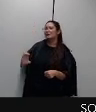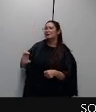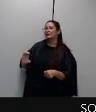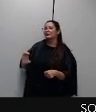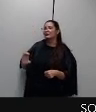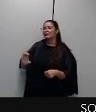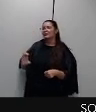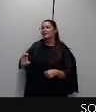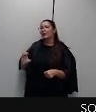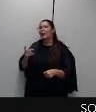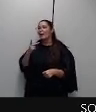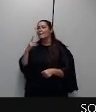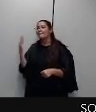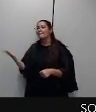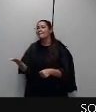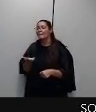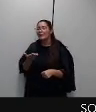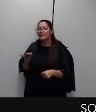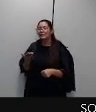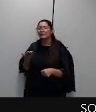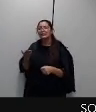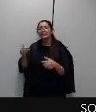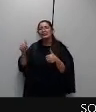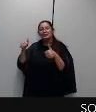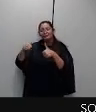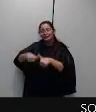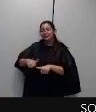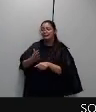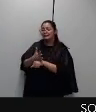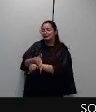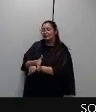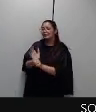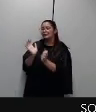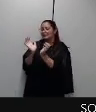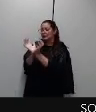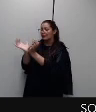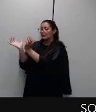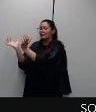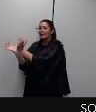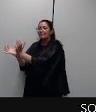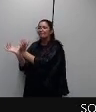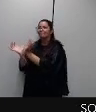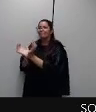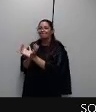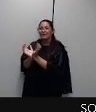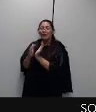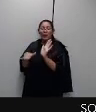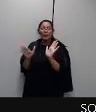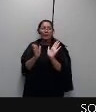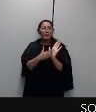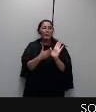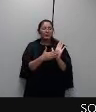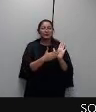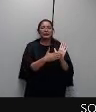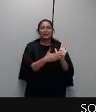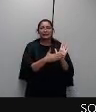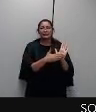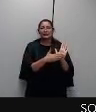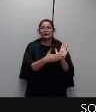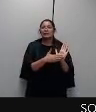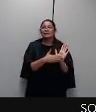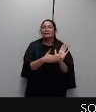merecem destaque dentre eles o protesto de certidões de dívida ativa CDA os